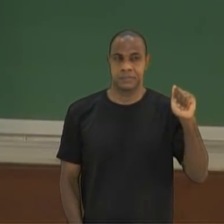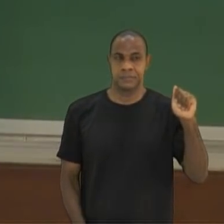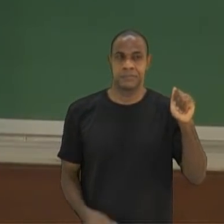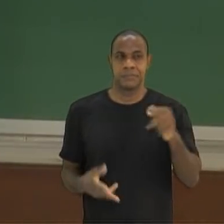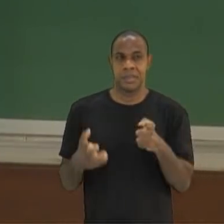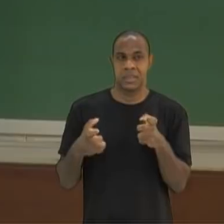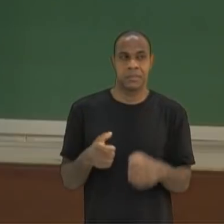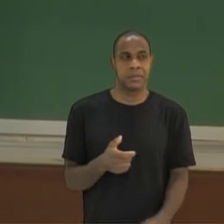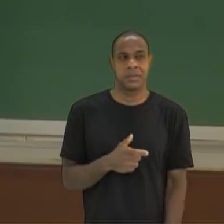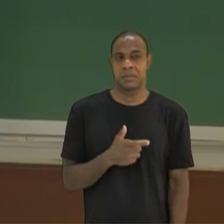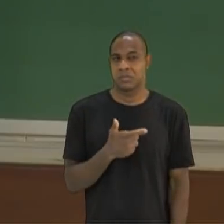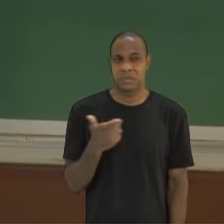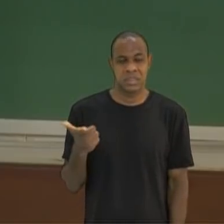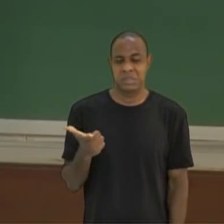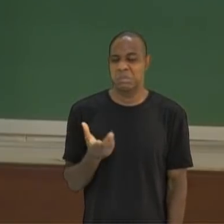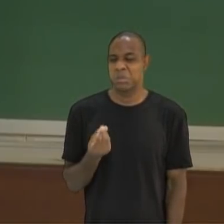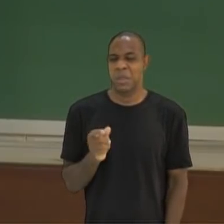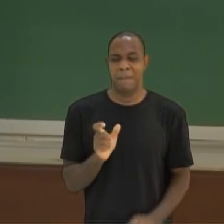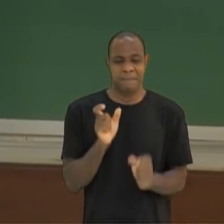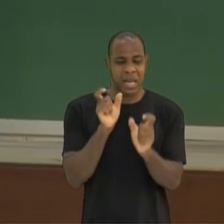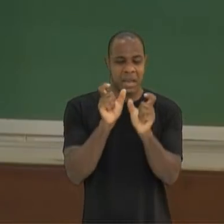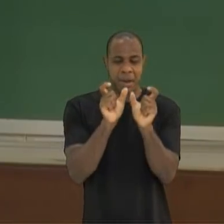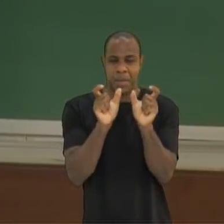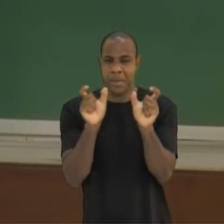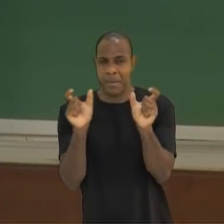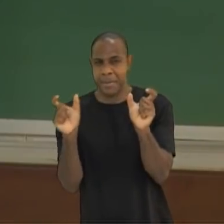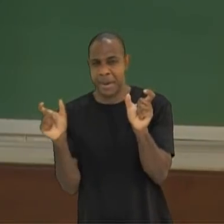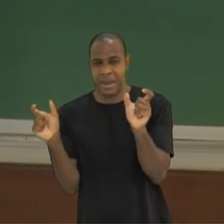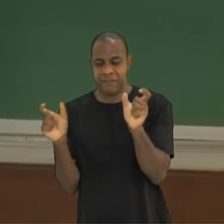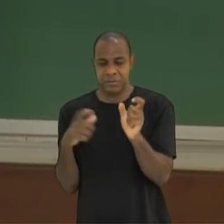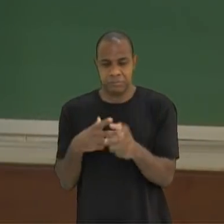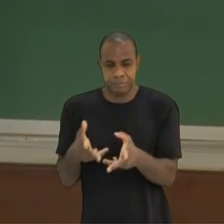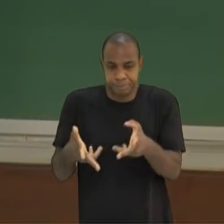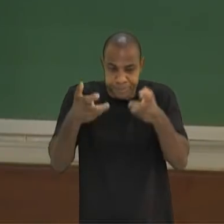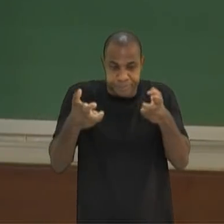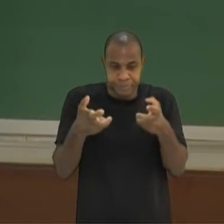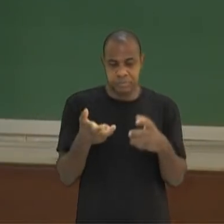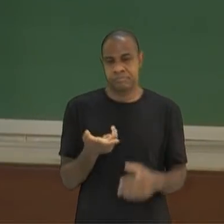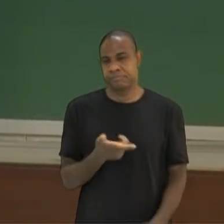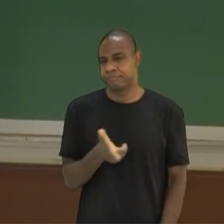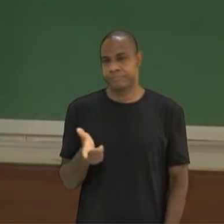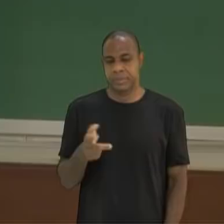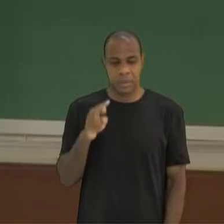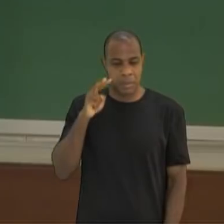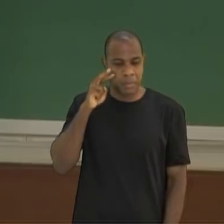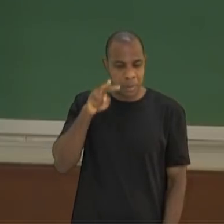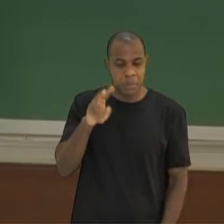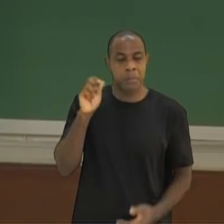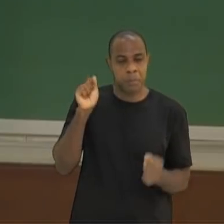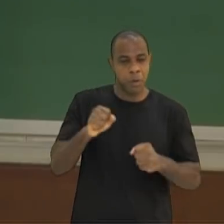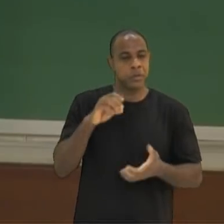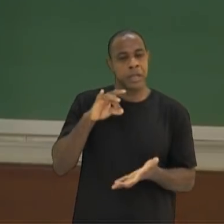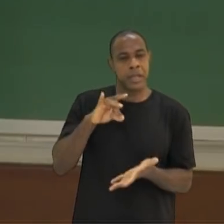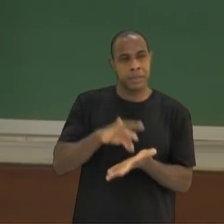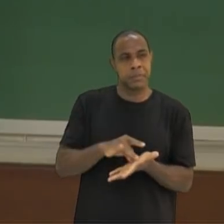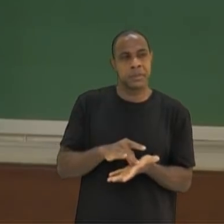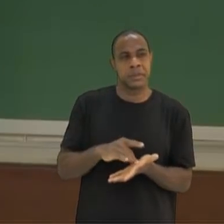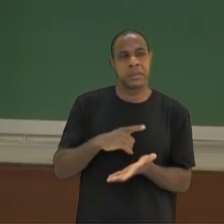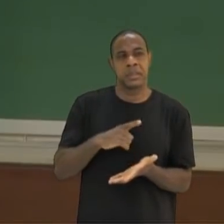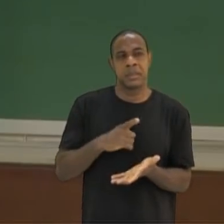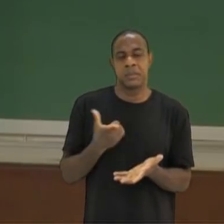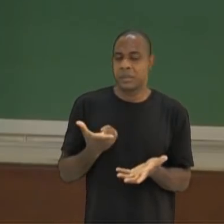não existem tantas palavras e expressões atrativas, assim, né, que possam realmente estar ali com